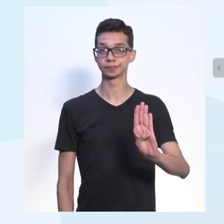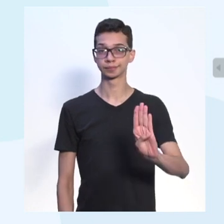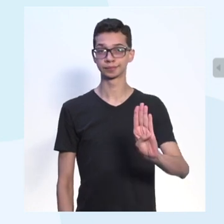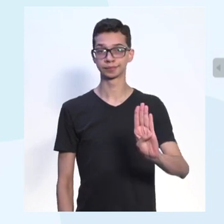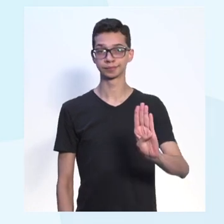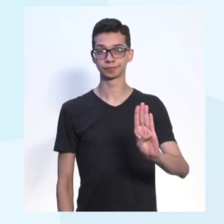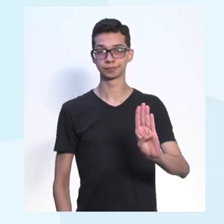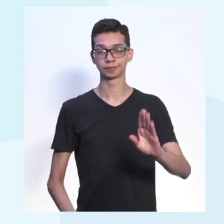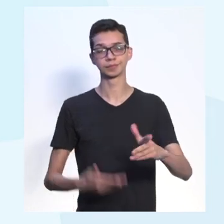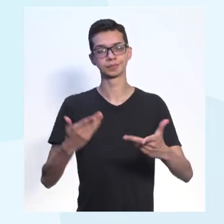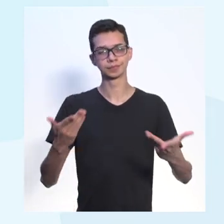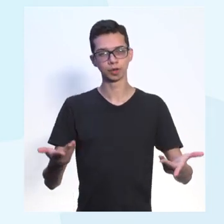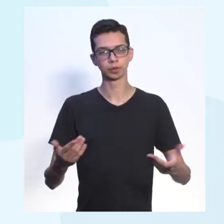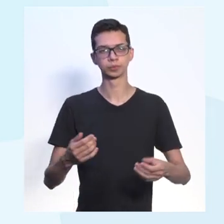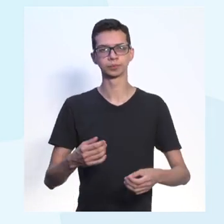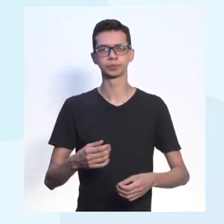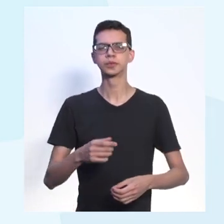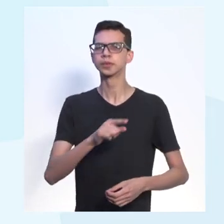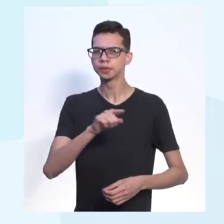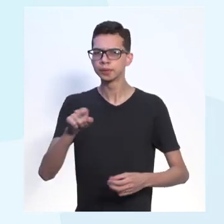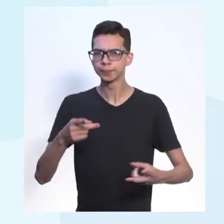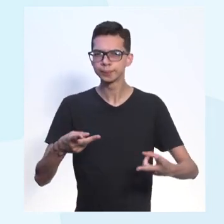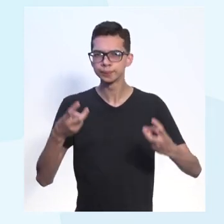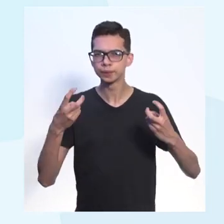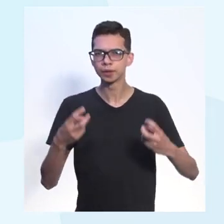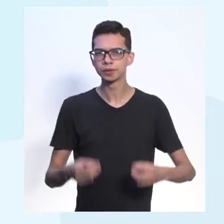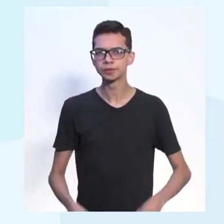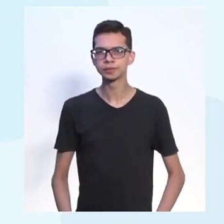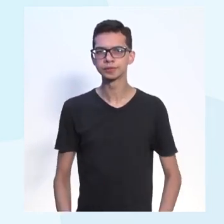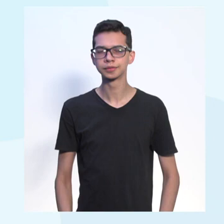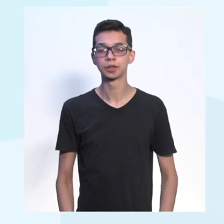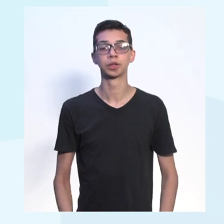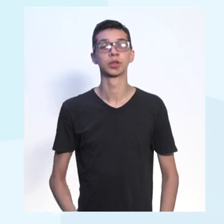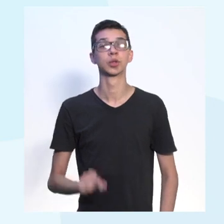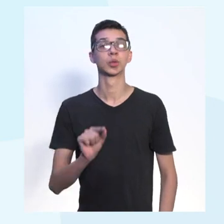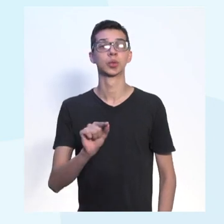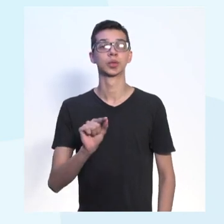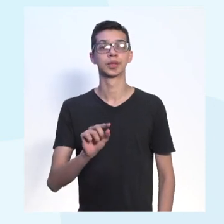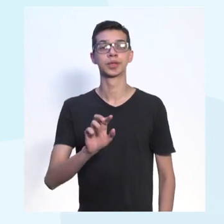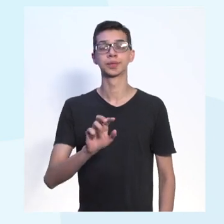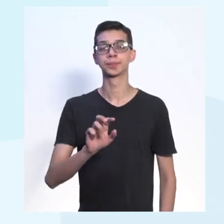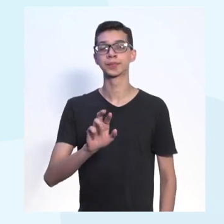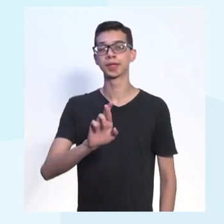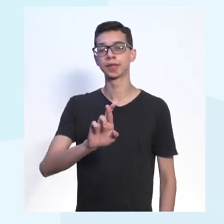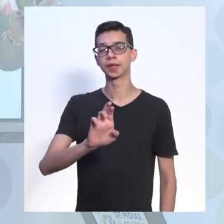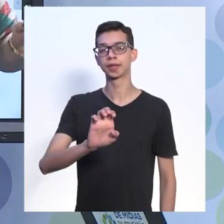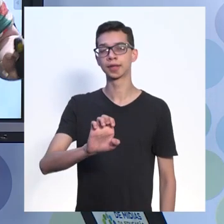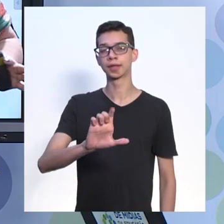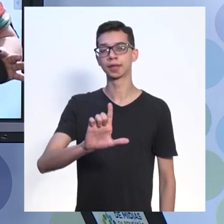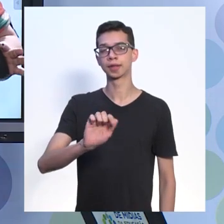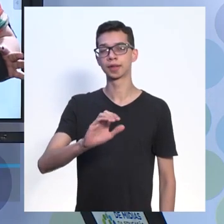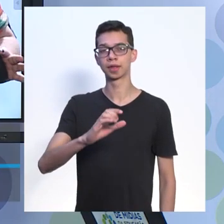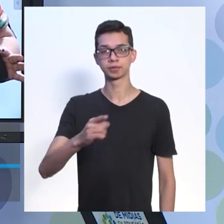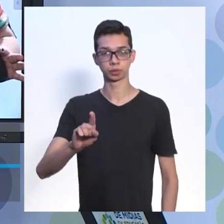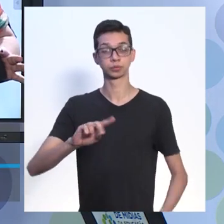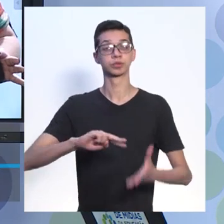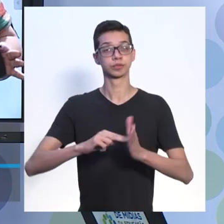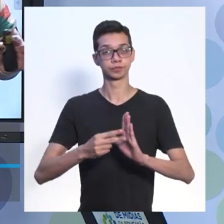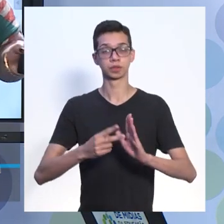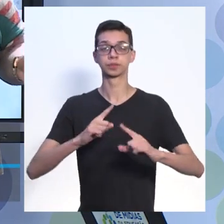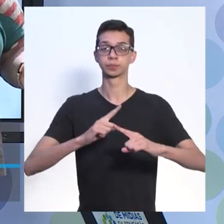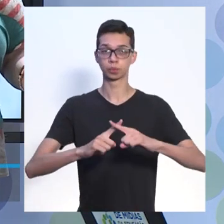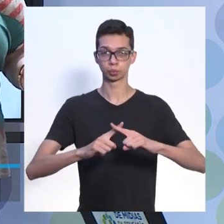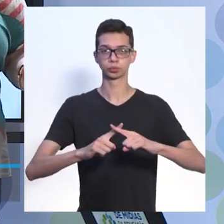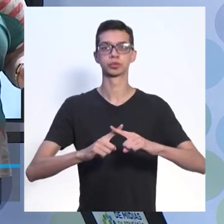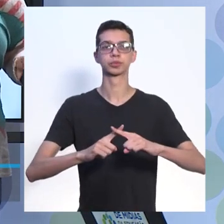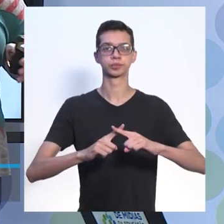Então, perceberam que a relação é uma multiplicação? É essa a ideia. Quando